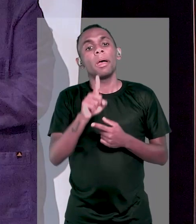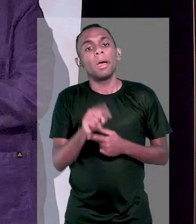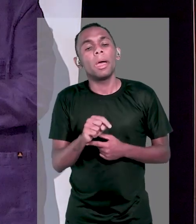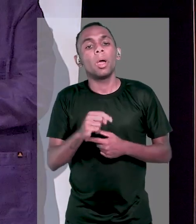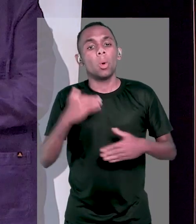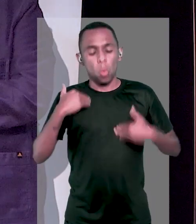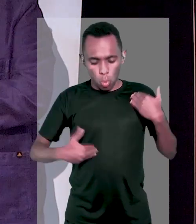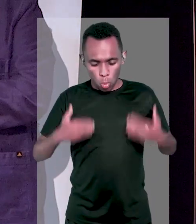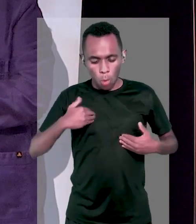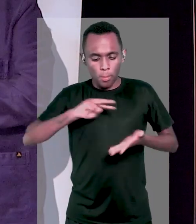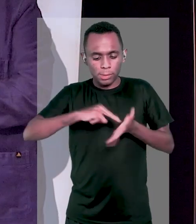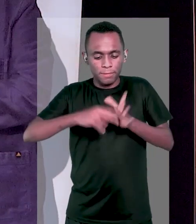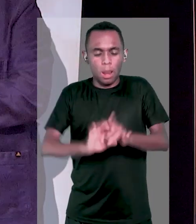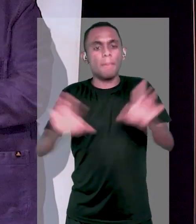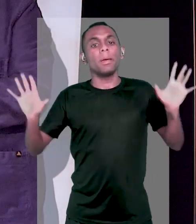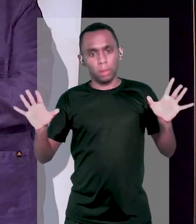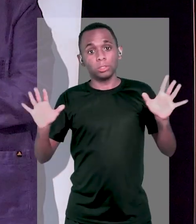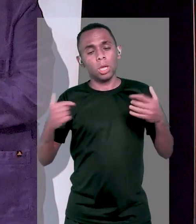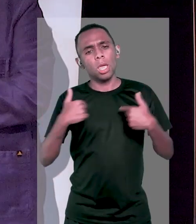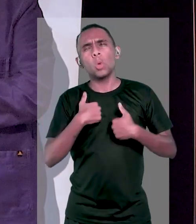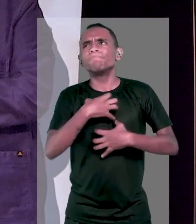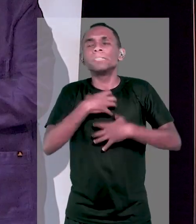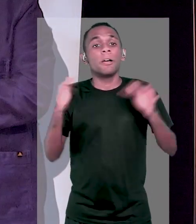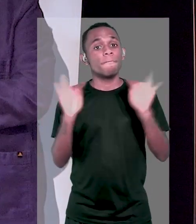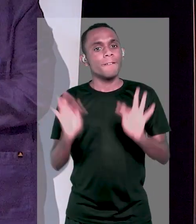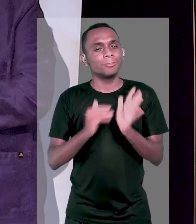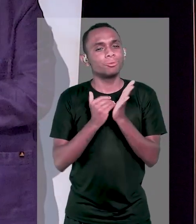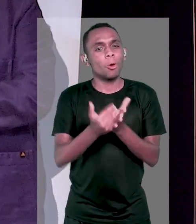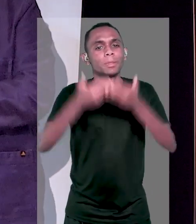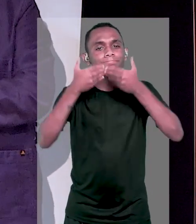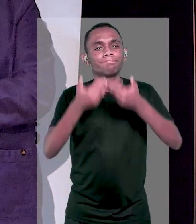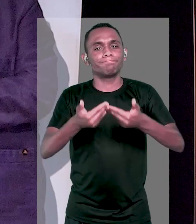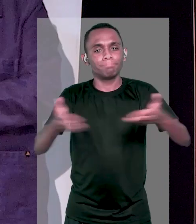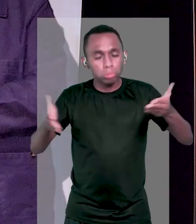foi também colaborador do jornal Le Monde,